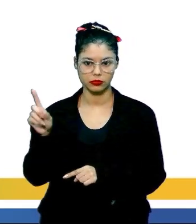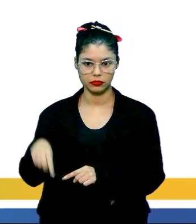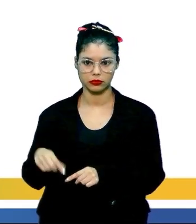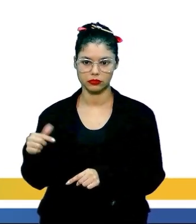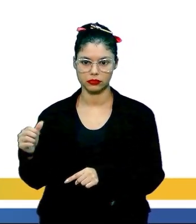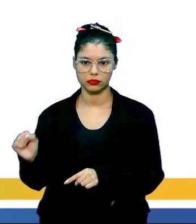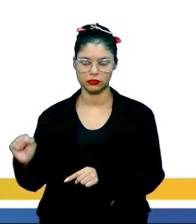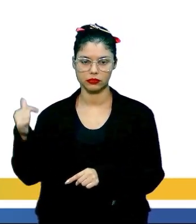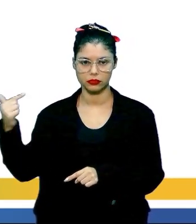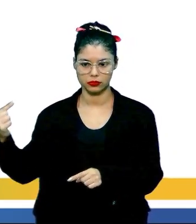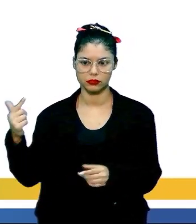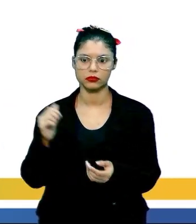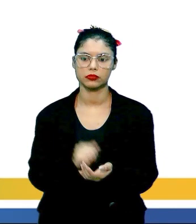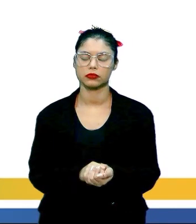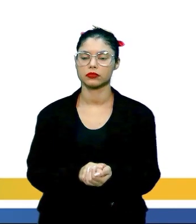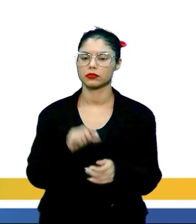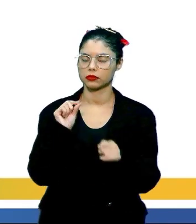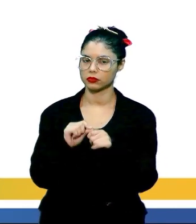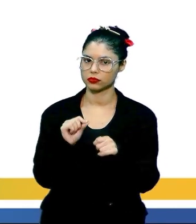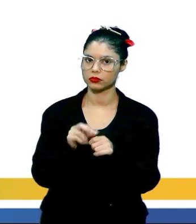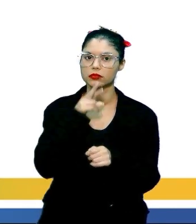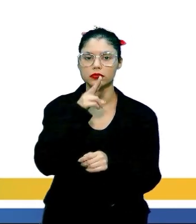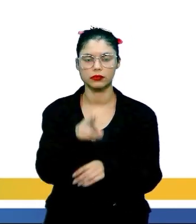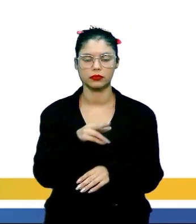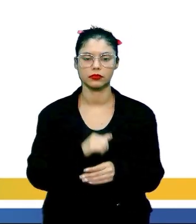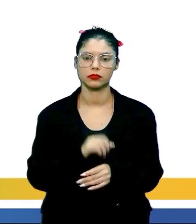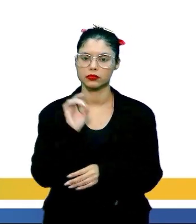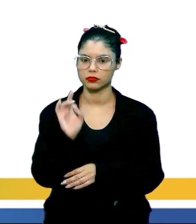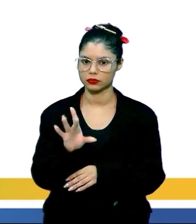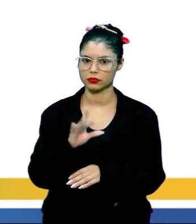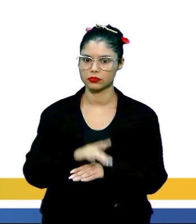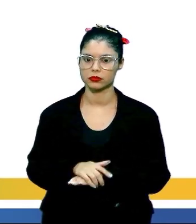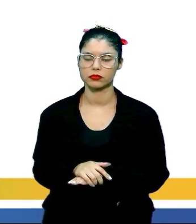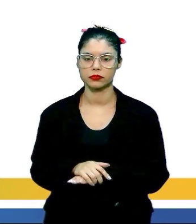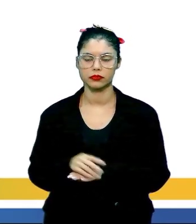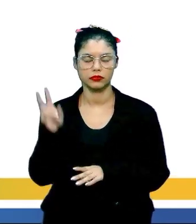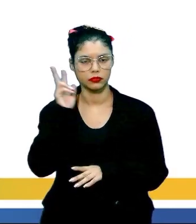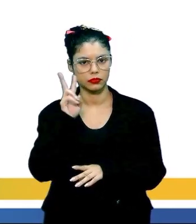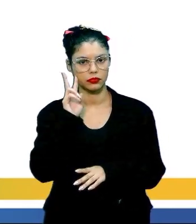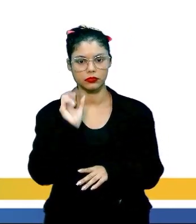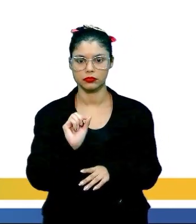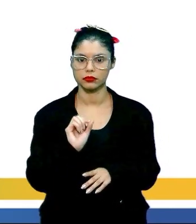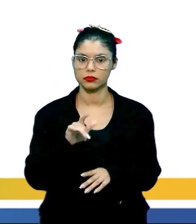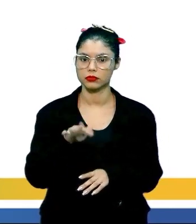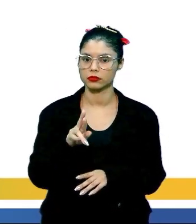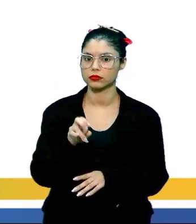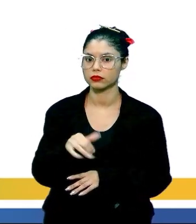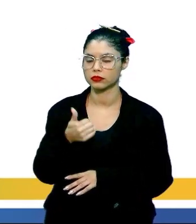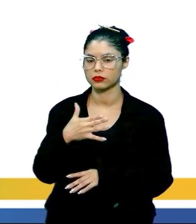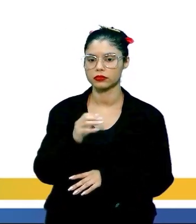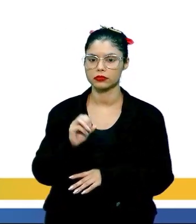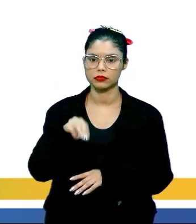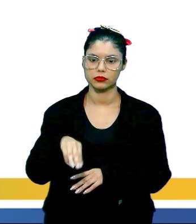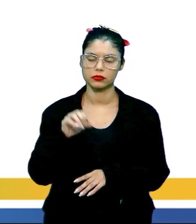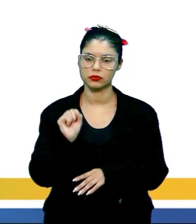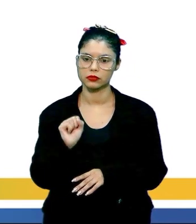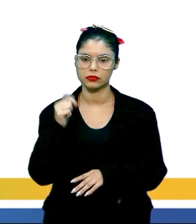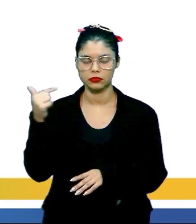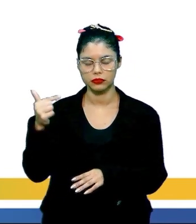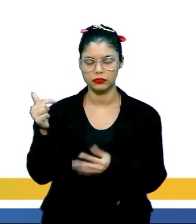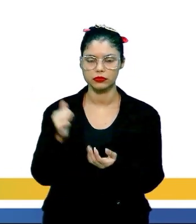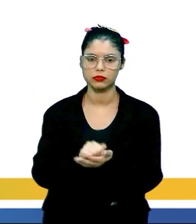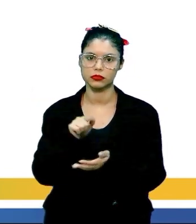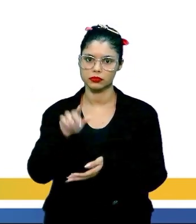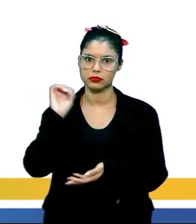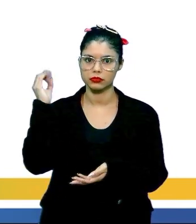segundo ao quadrado, para efetuar esse cálculo, basta a gente lembrar que uma gravidade é igual a 10 metros por segundo ao quadrado.